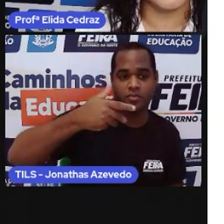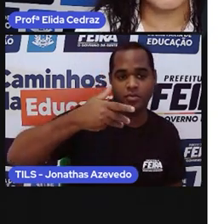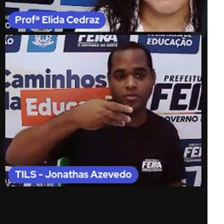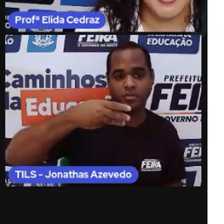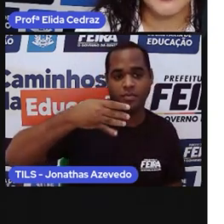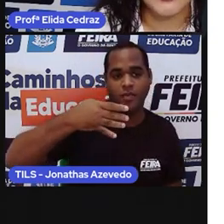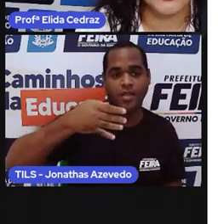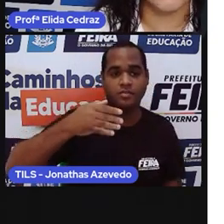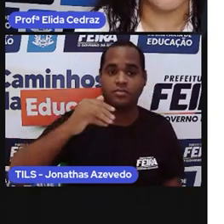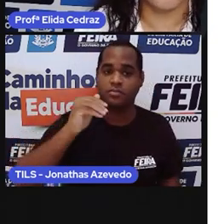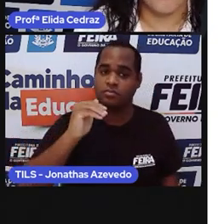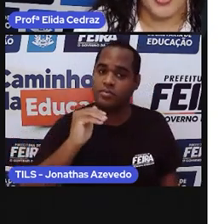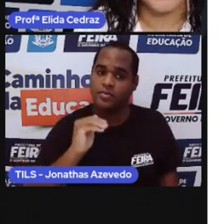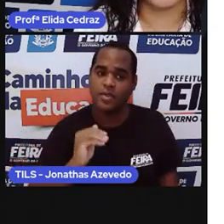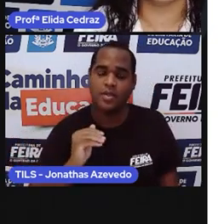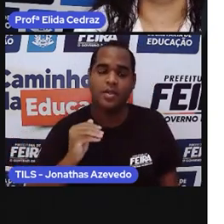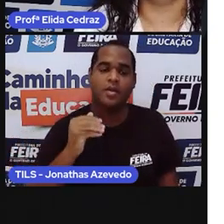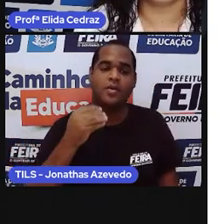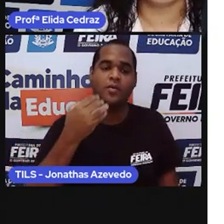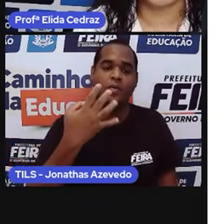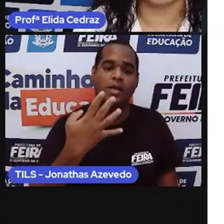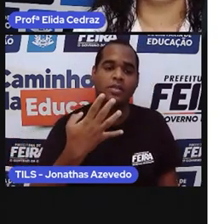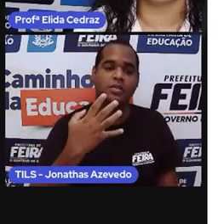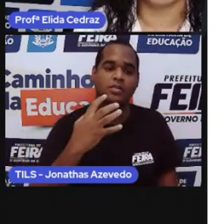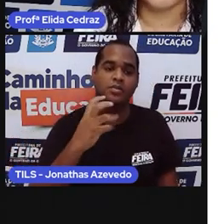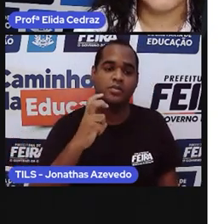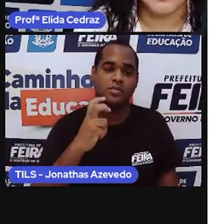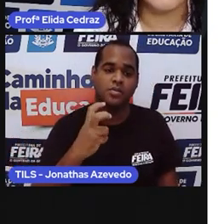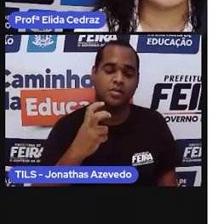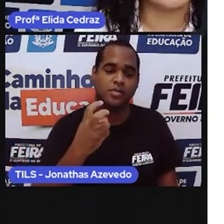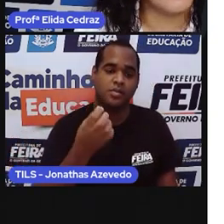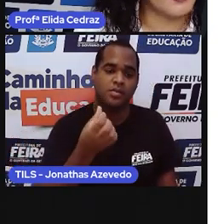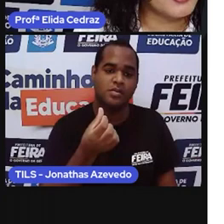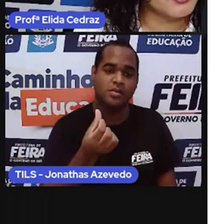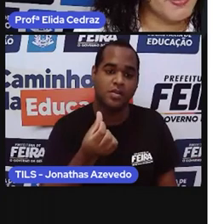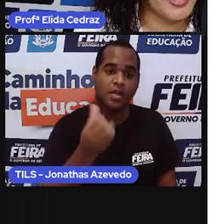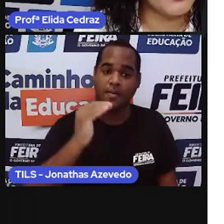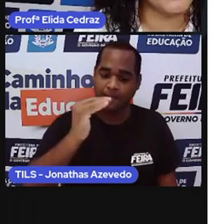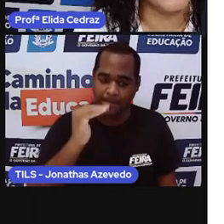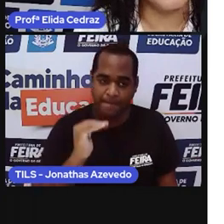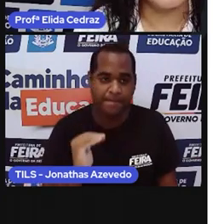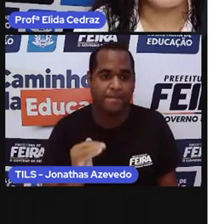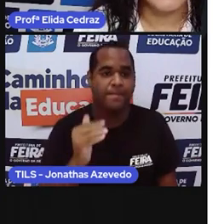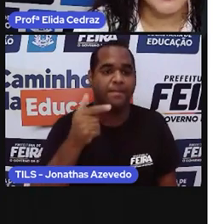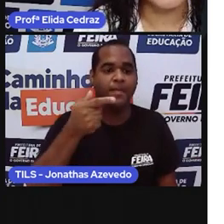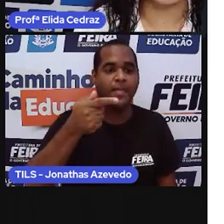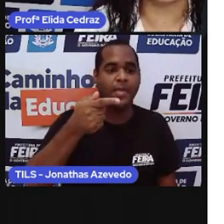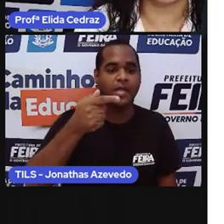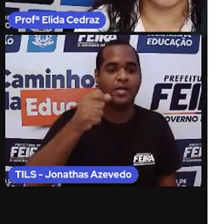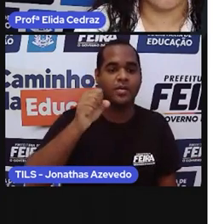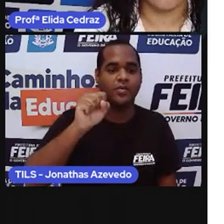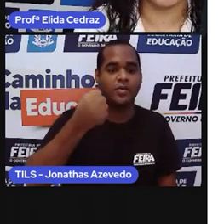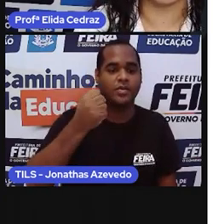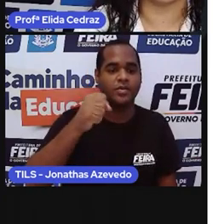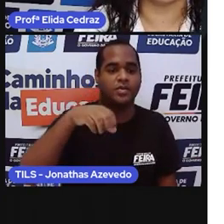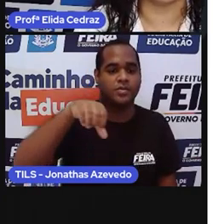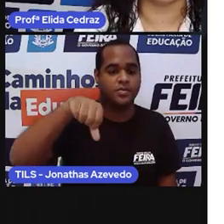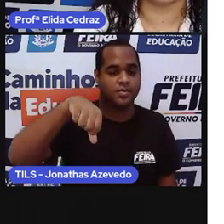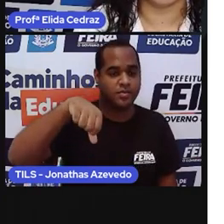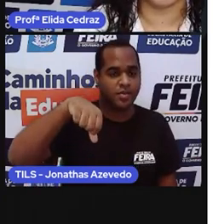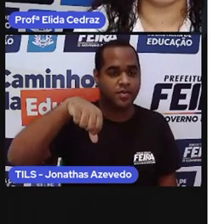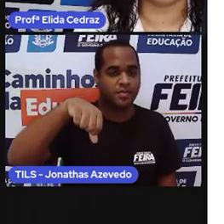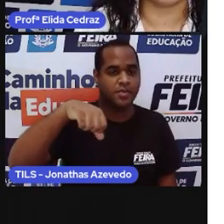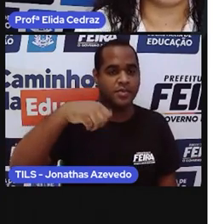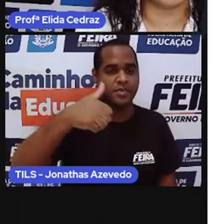três, espaço. Quatro, cinco, seis, espaço. Sete,